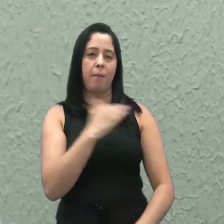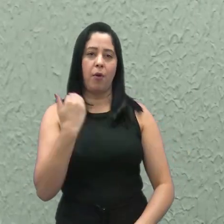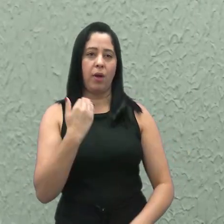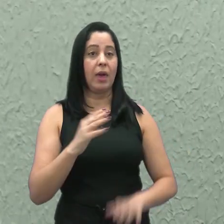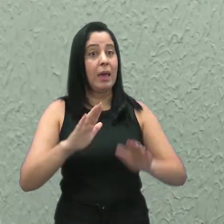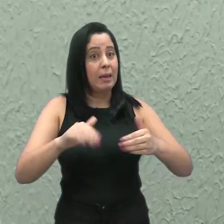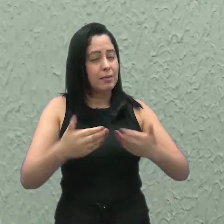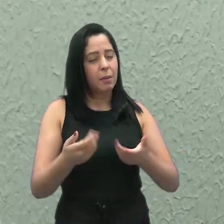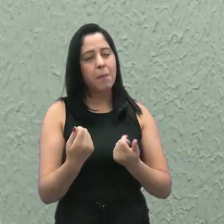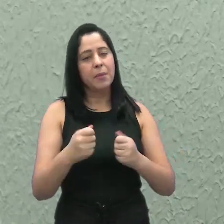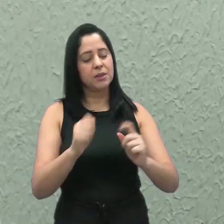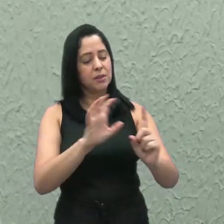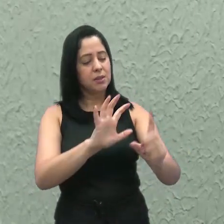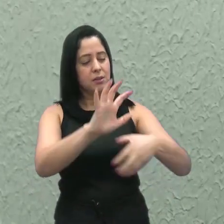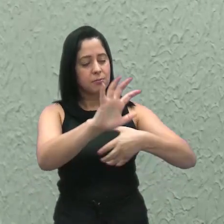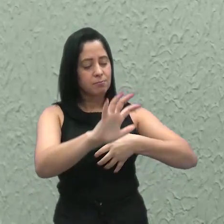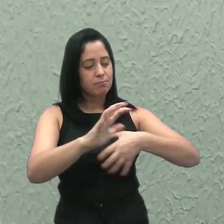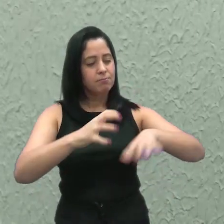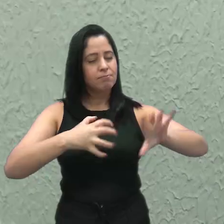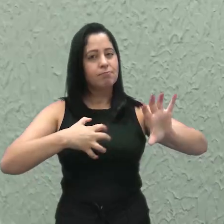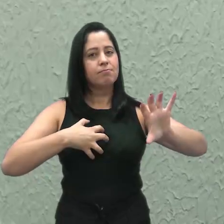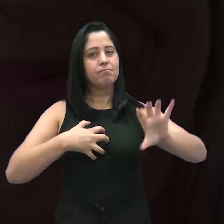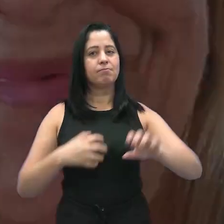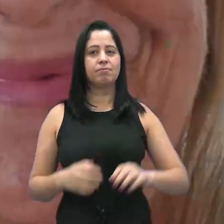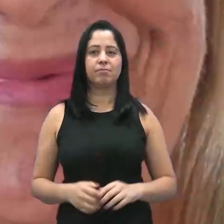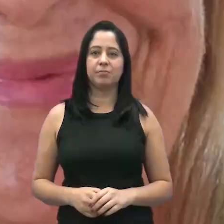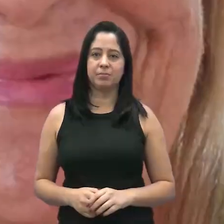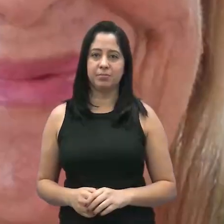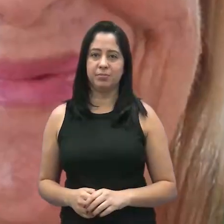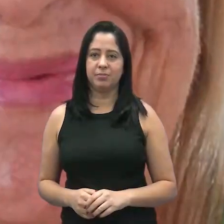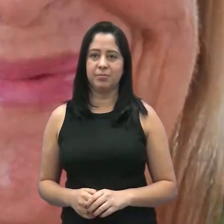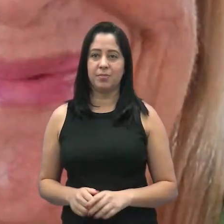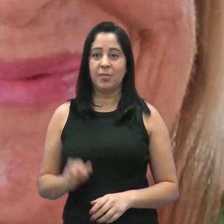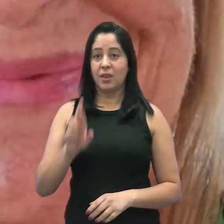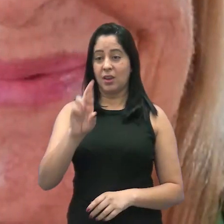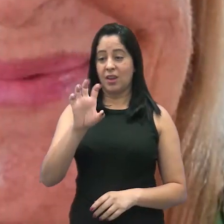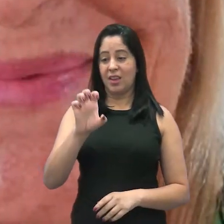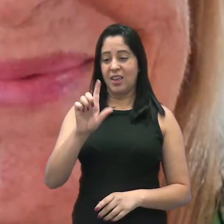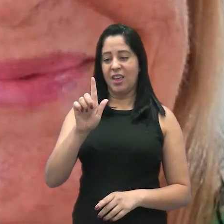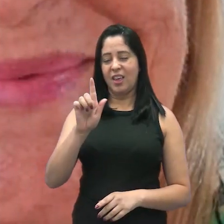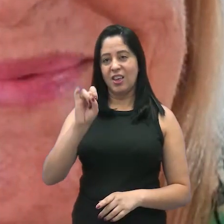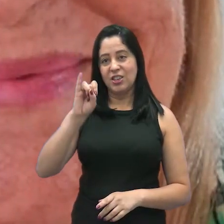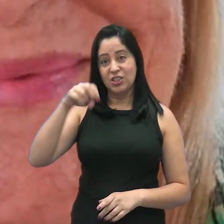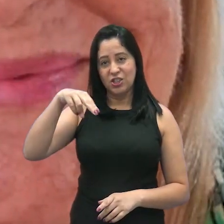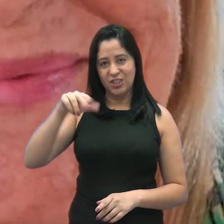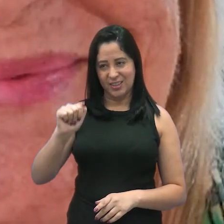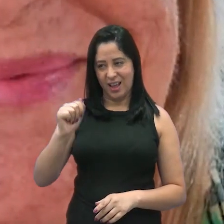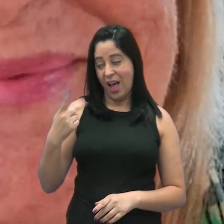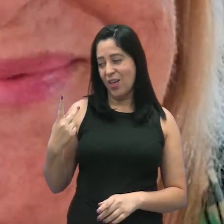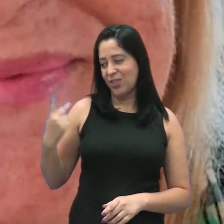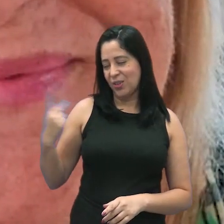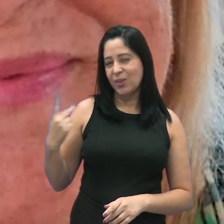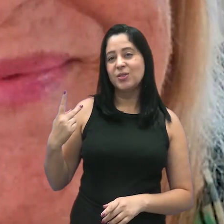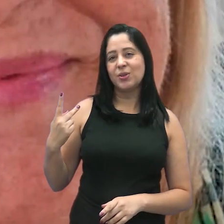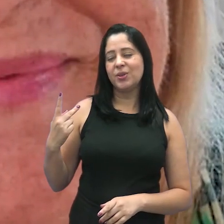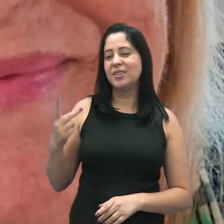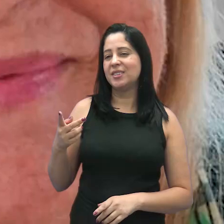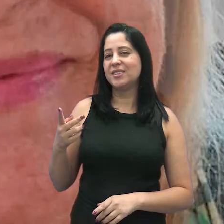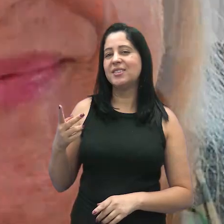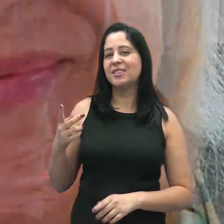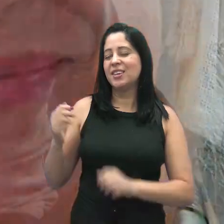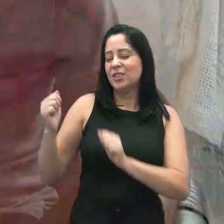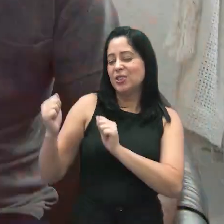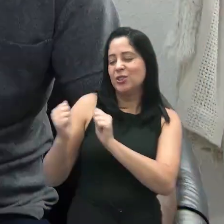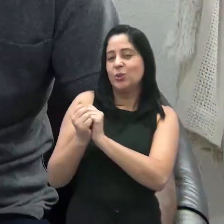para o outro, é em casa que eles vão se sentir. A Regina, a gente conheceu